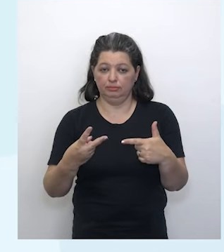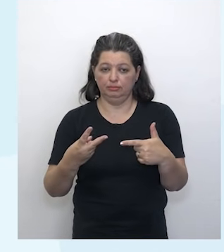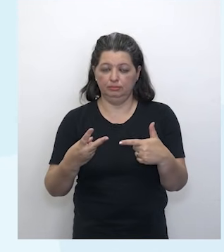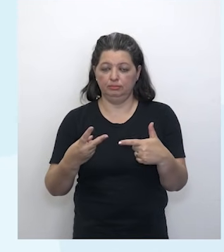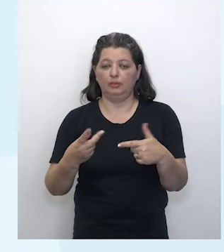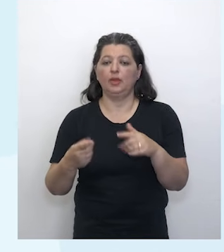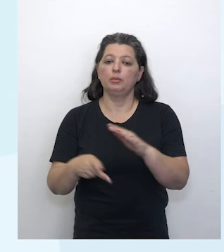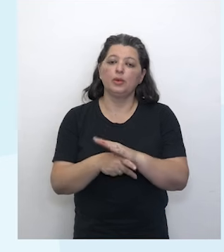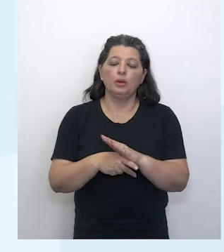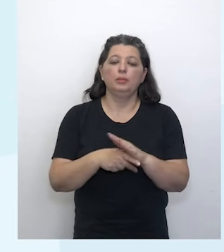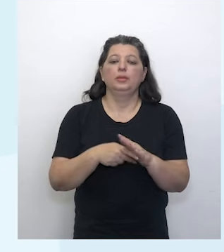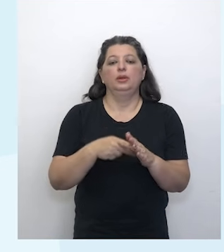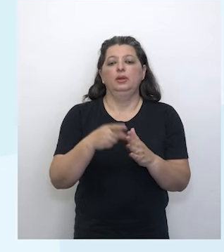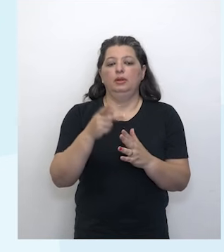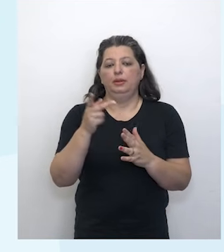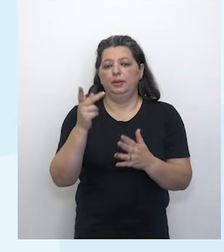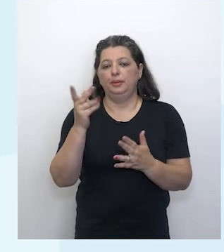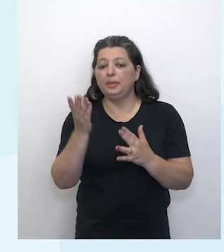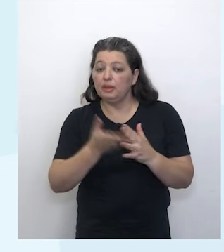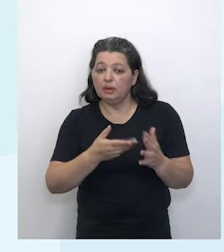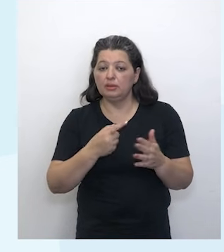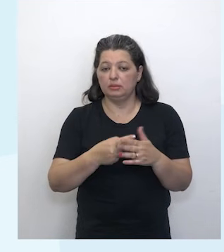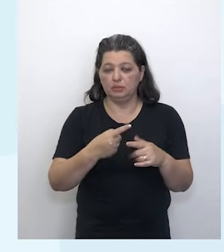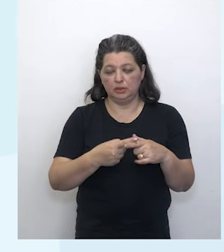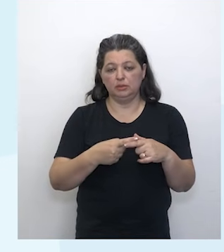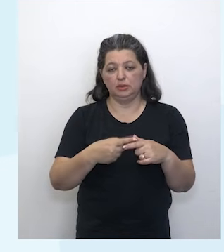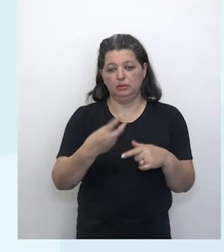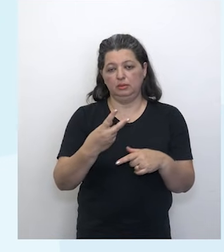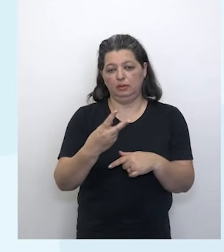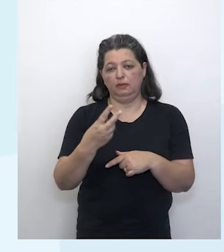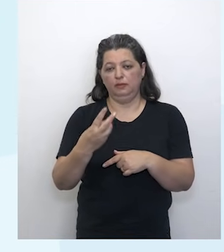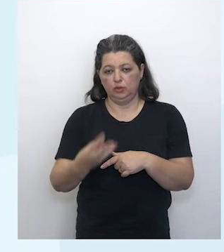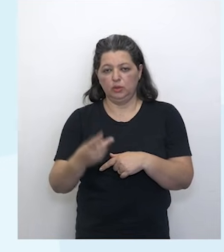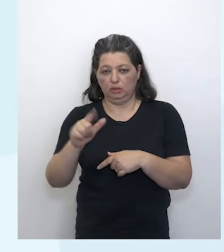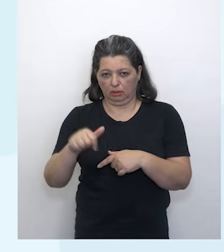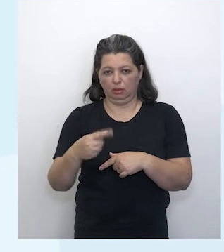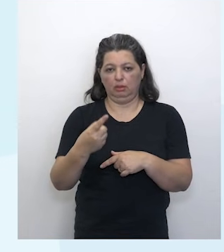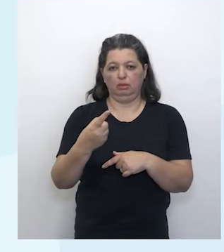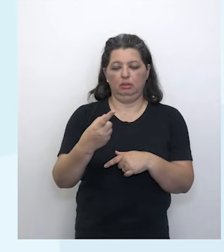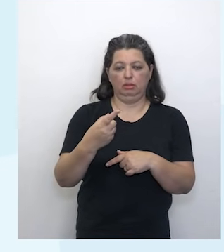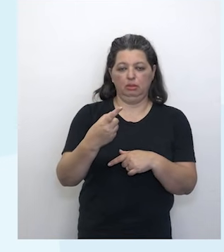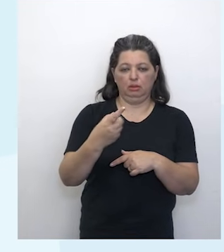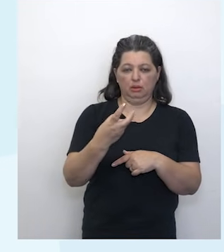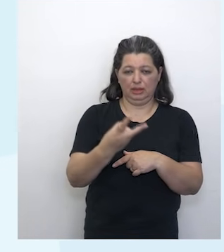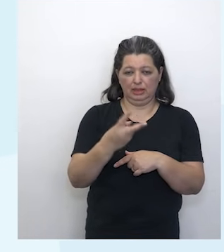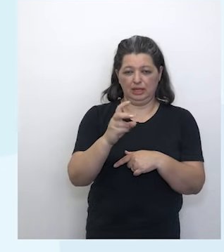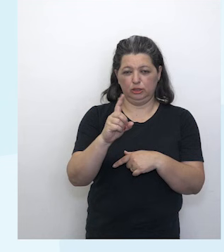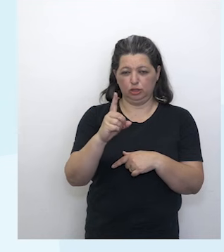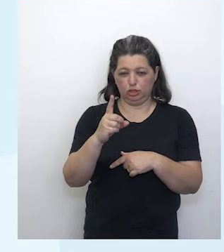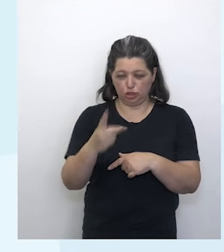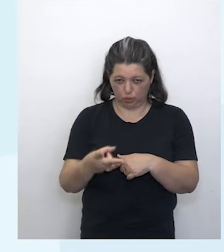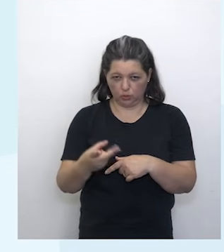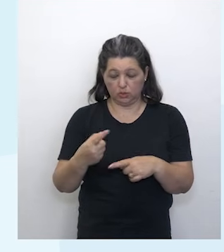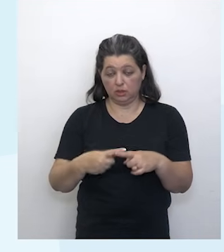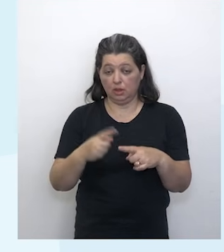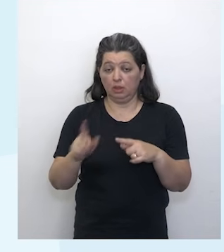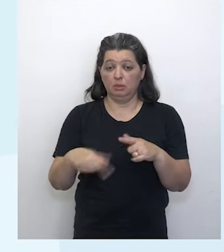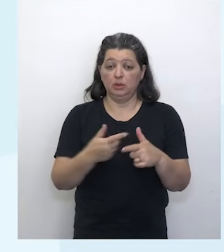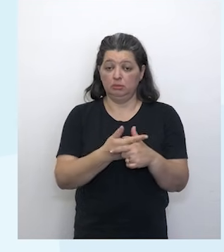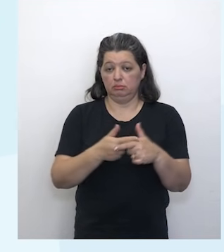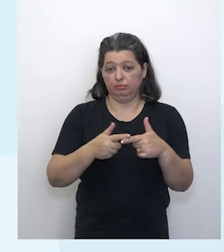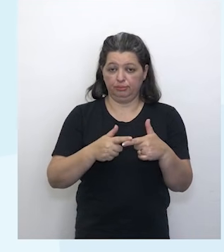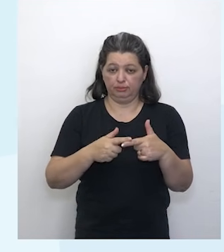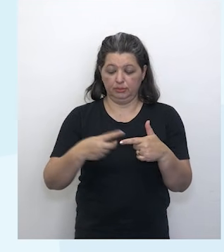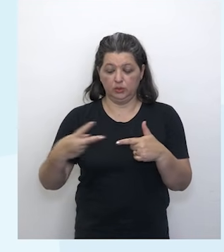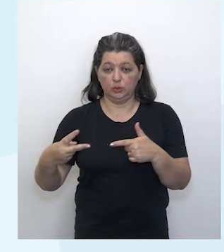assim, metade de 1000 é 500 e metade de 24 é 12. Então, isso aqui vai dar 512, ó. Depois eu pego metade de